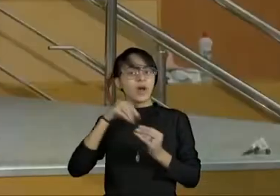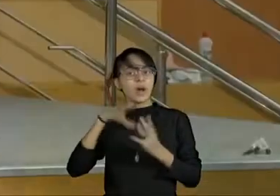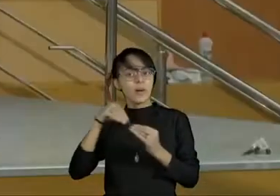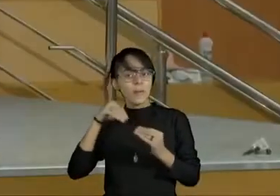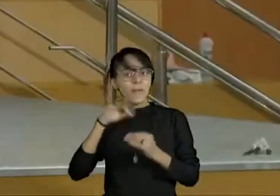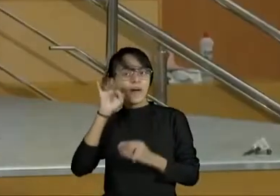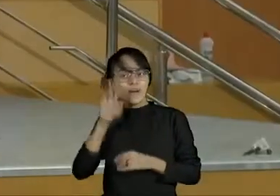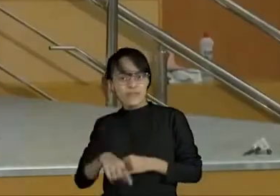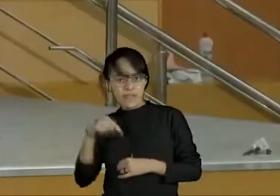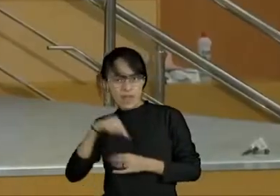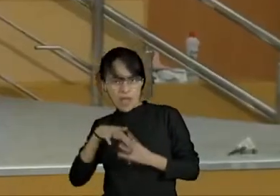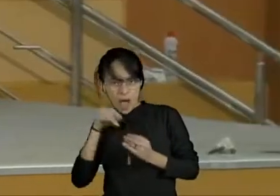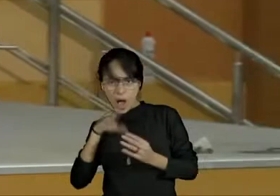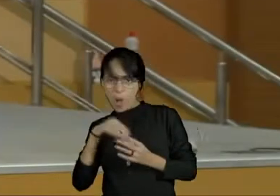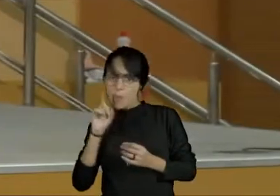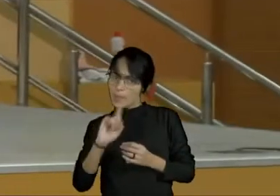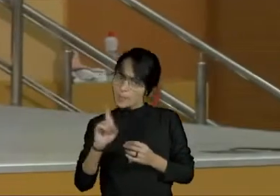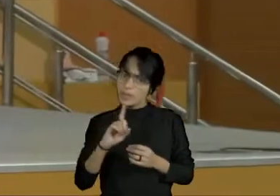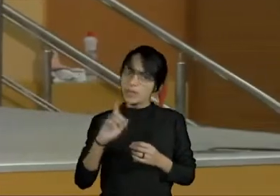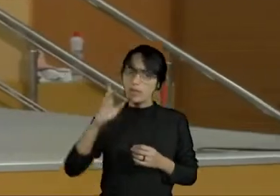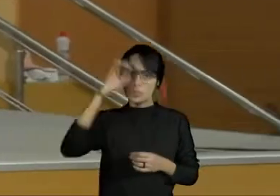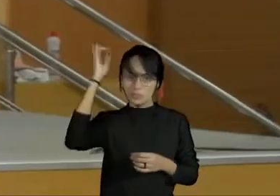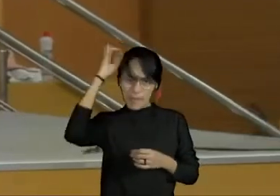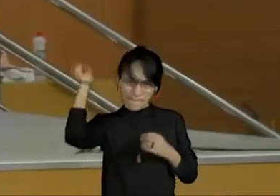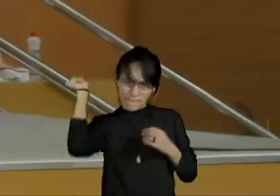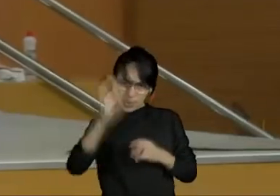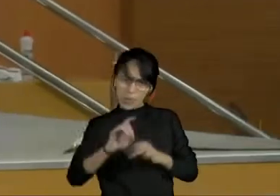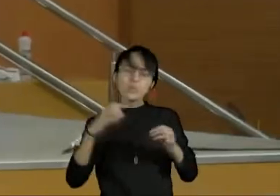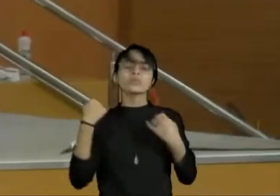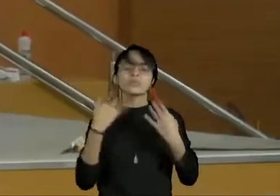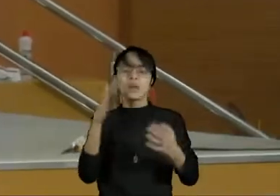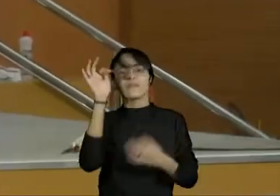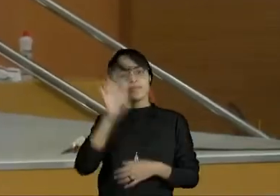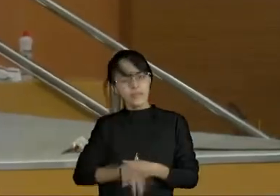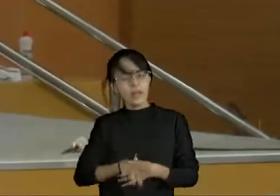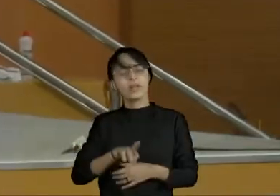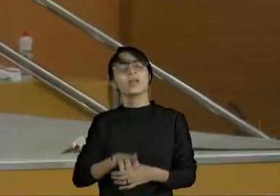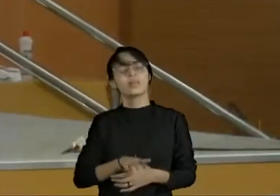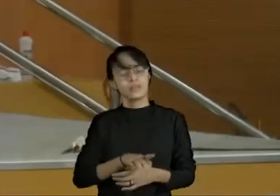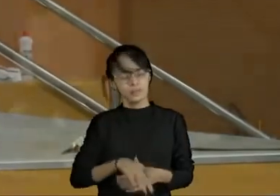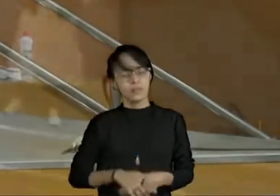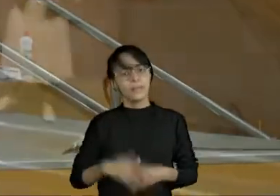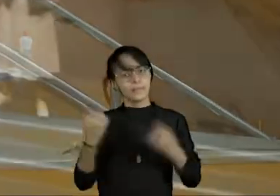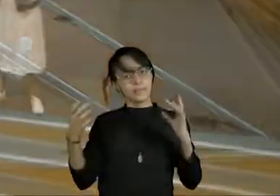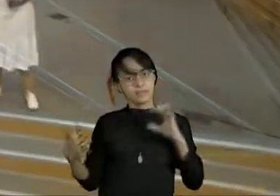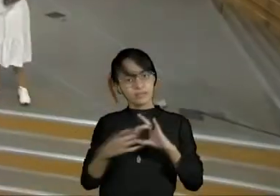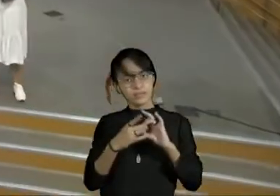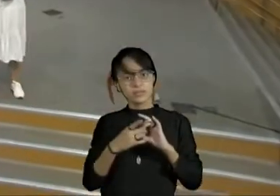ali? Não, a fé é motivada pelo Espírito. As rédeas da minha vida precisam estar nas mãos